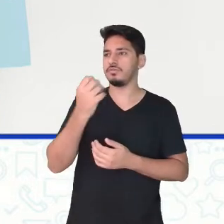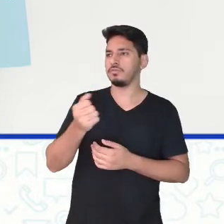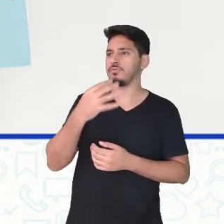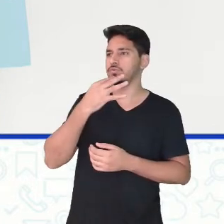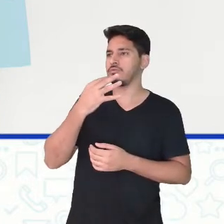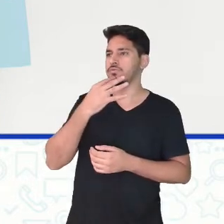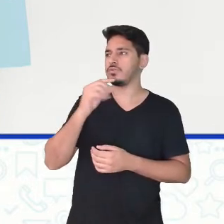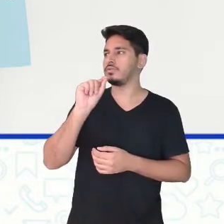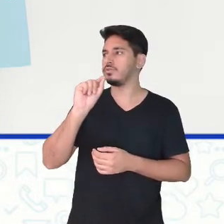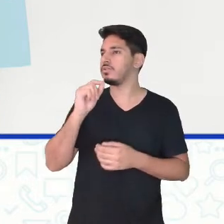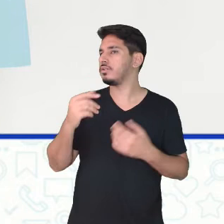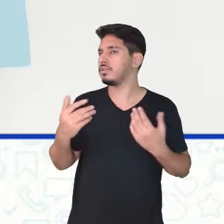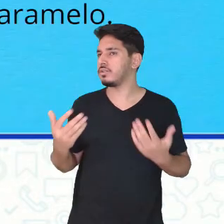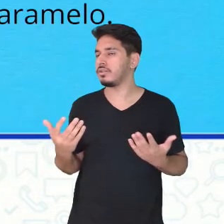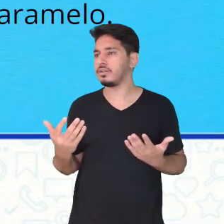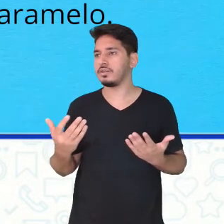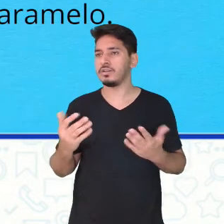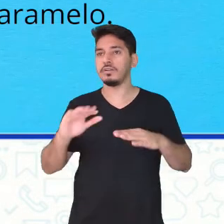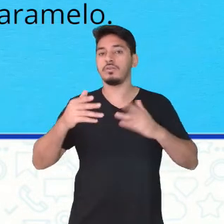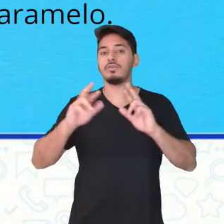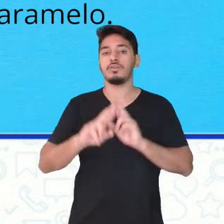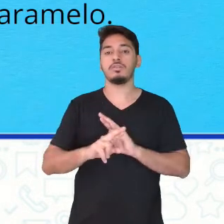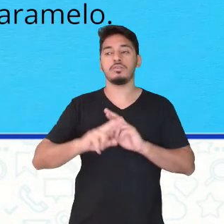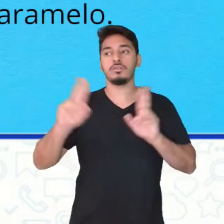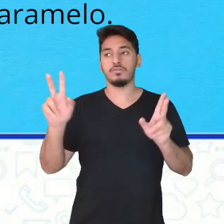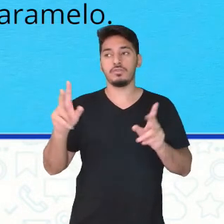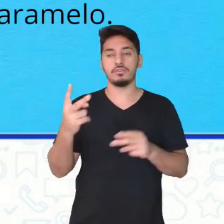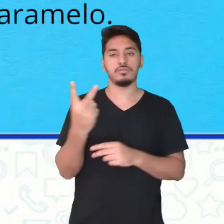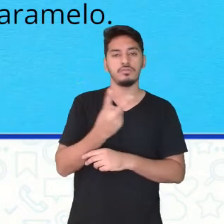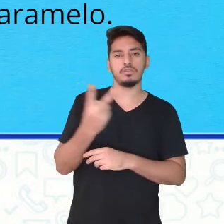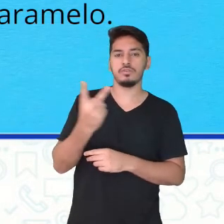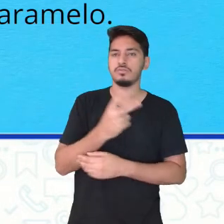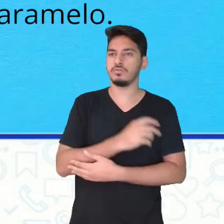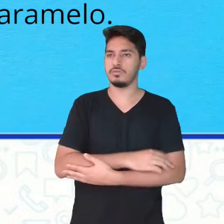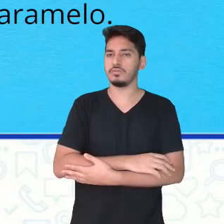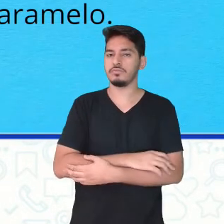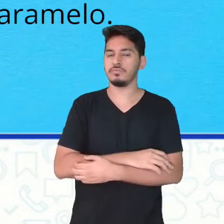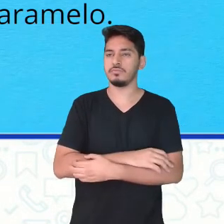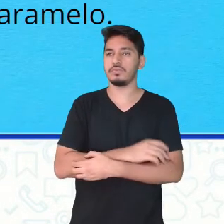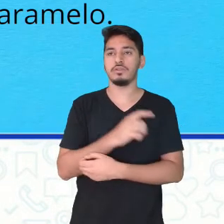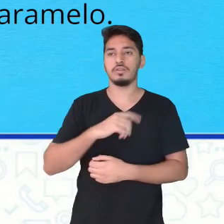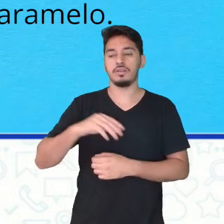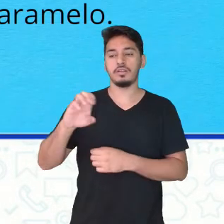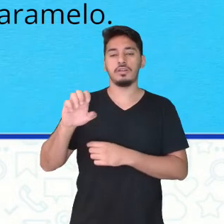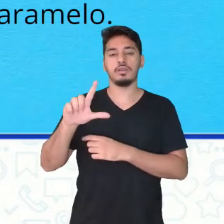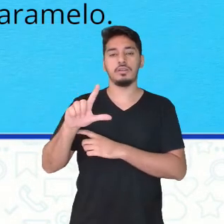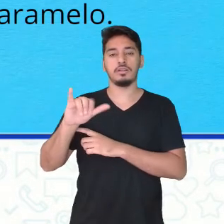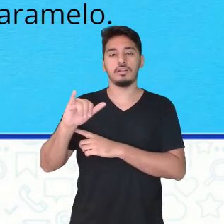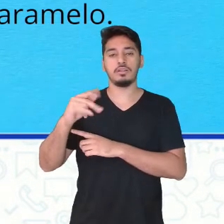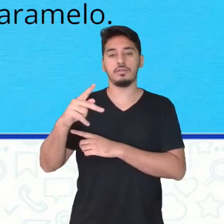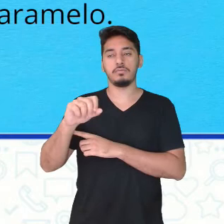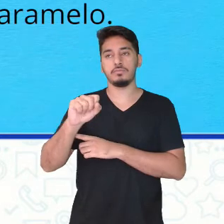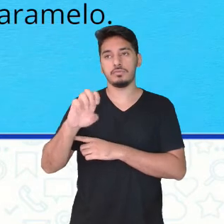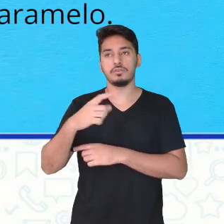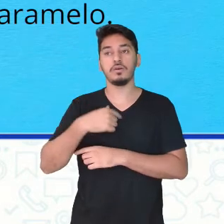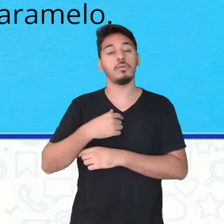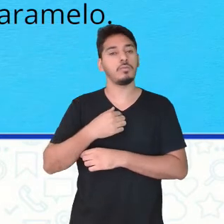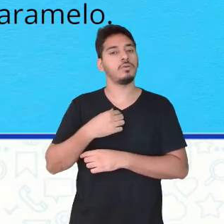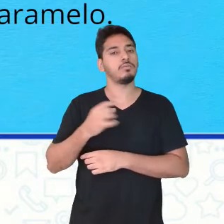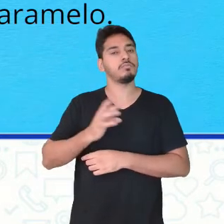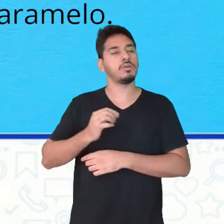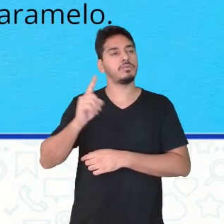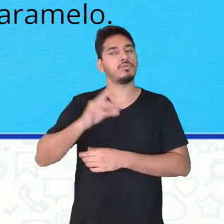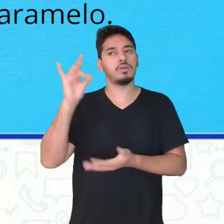aí o que é que tá, qual é a diferença entre as duas. Vamos lá. Eu tenho a elipse, meu medo é real,